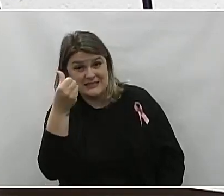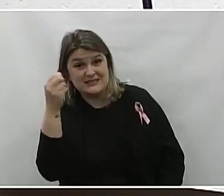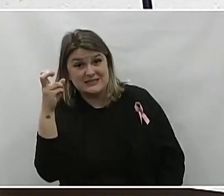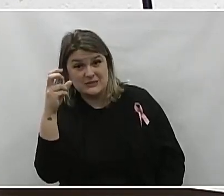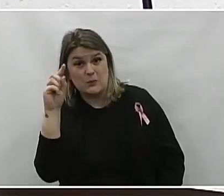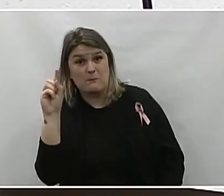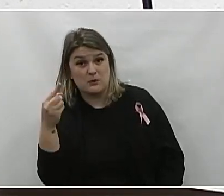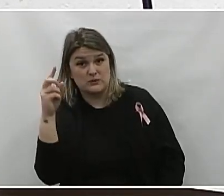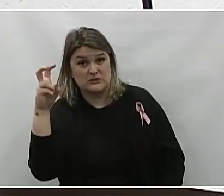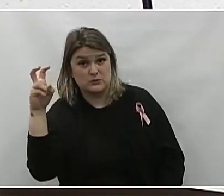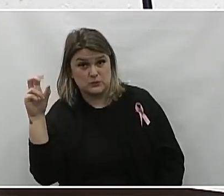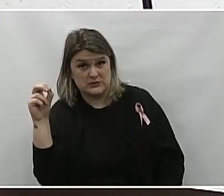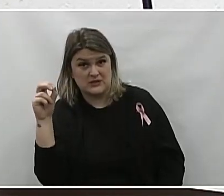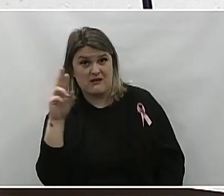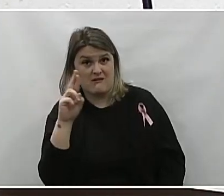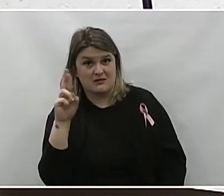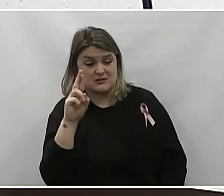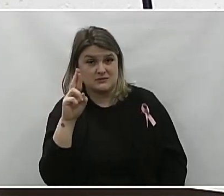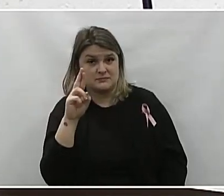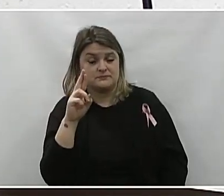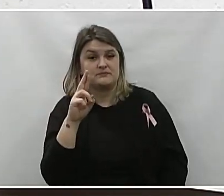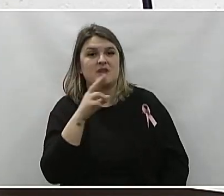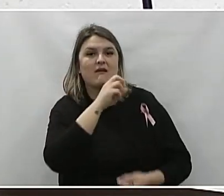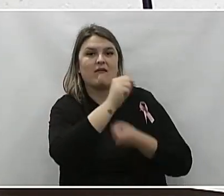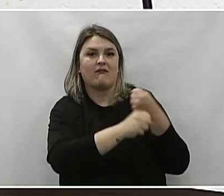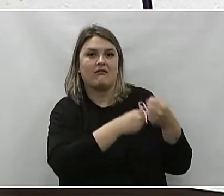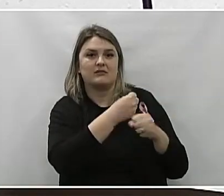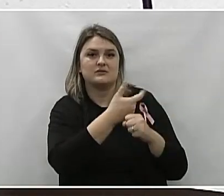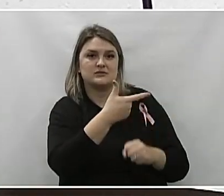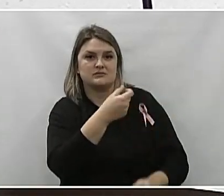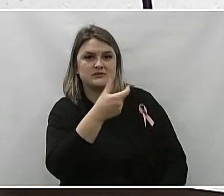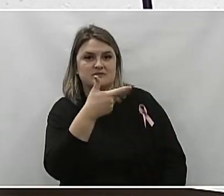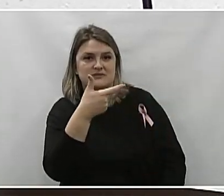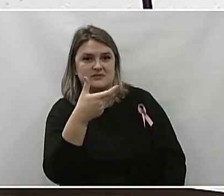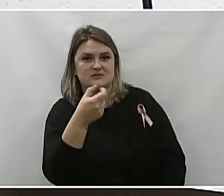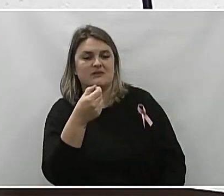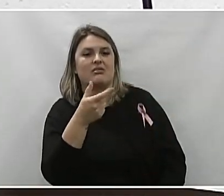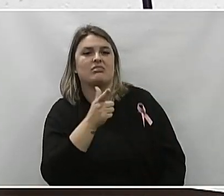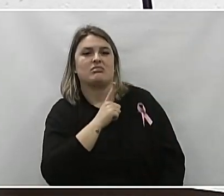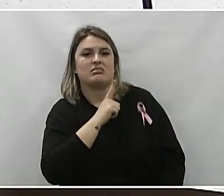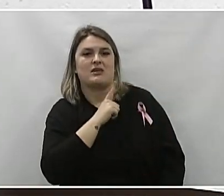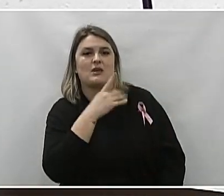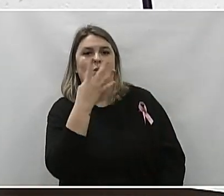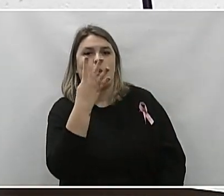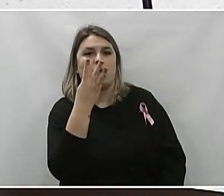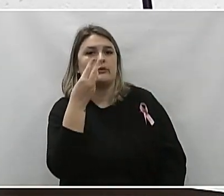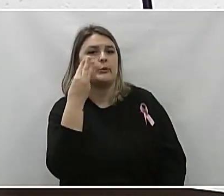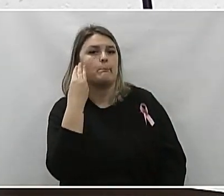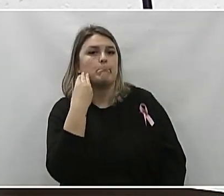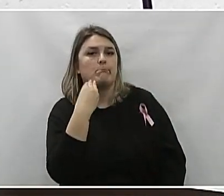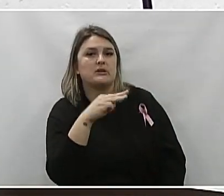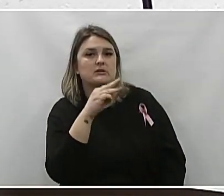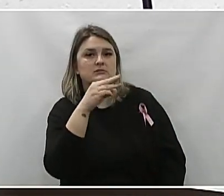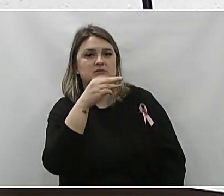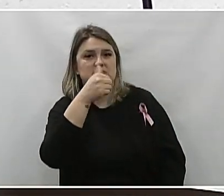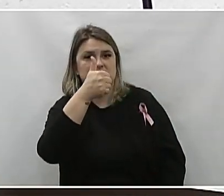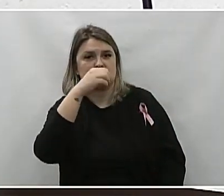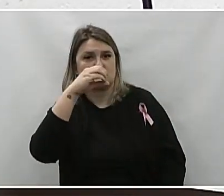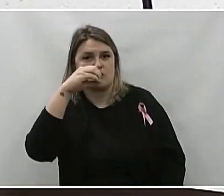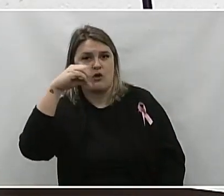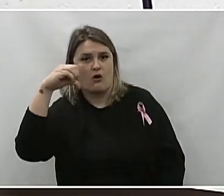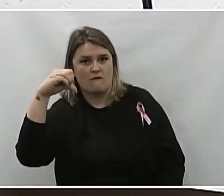665.050 em 2020 nós já temos quatro milhões 109